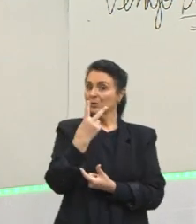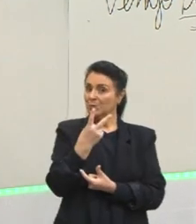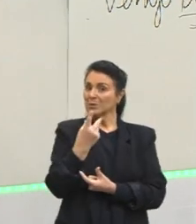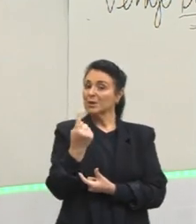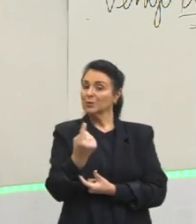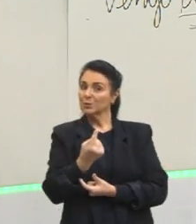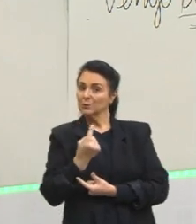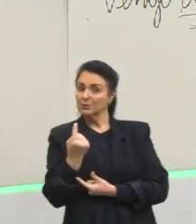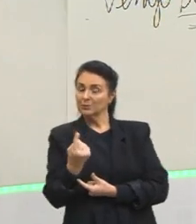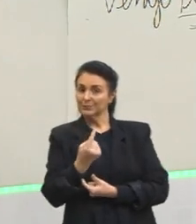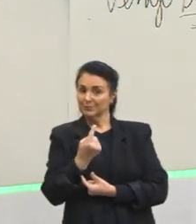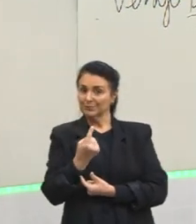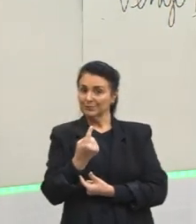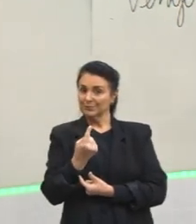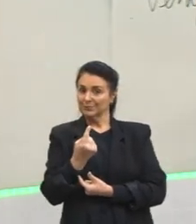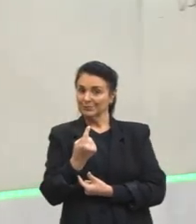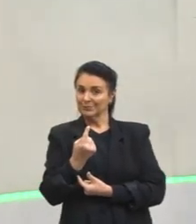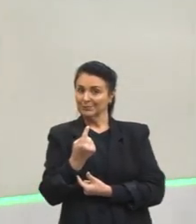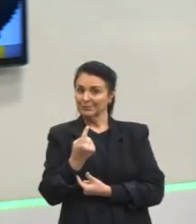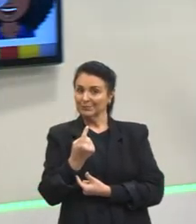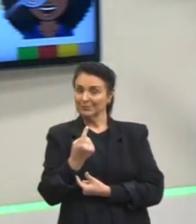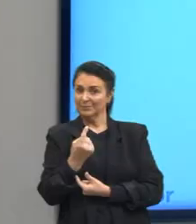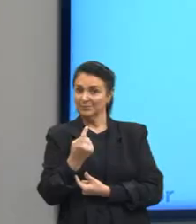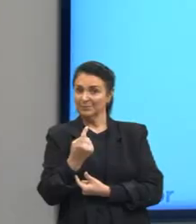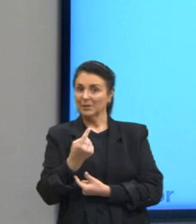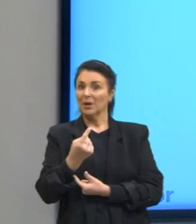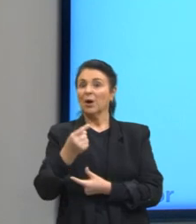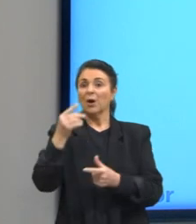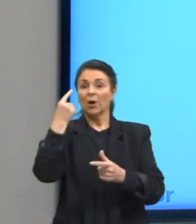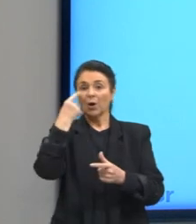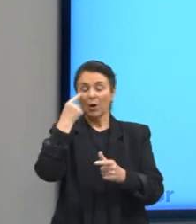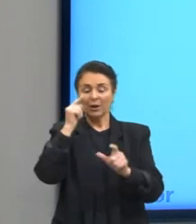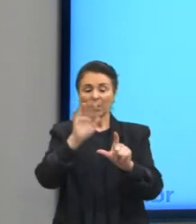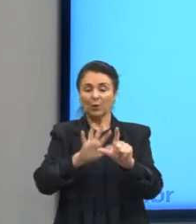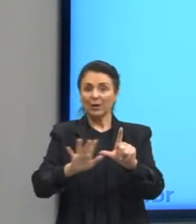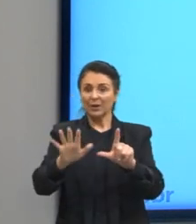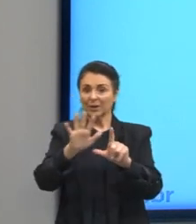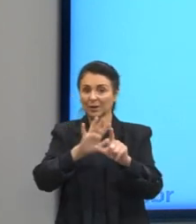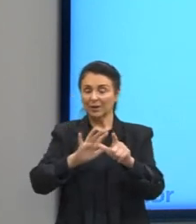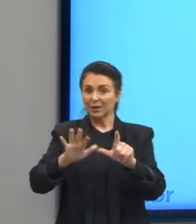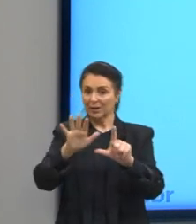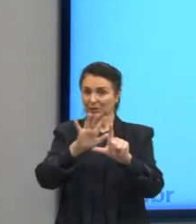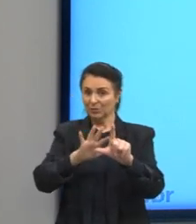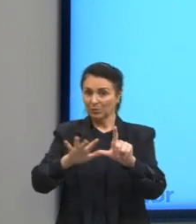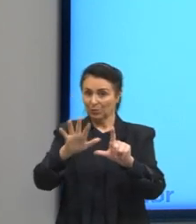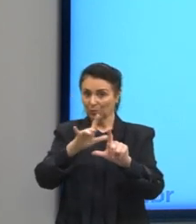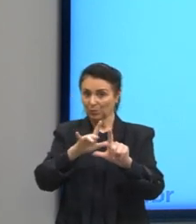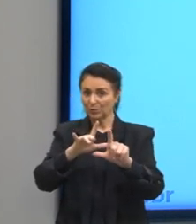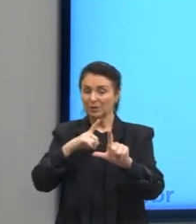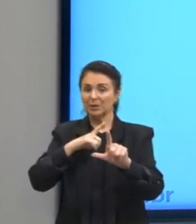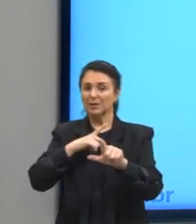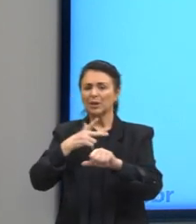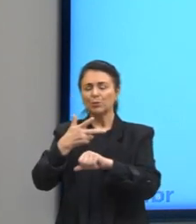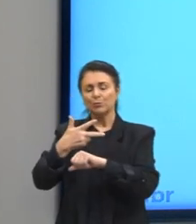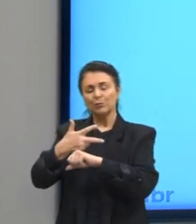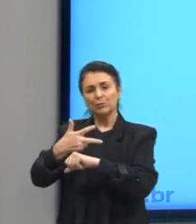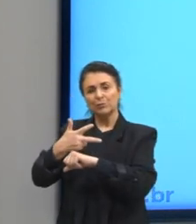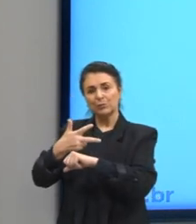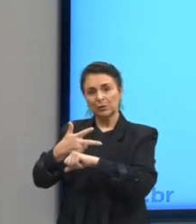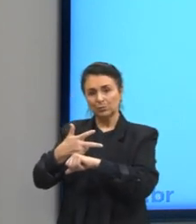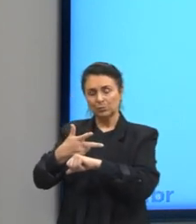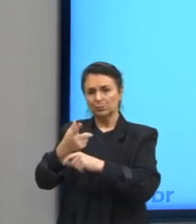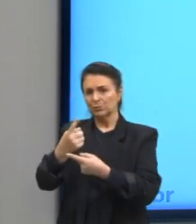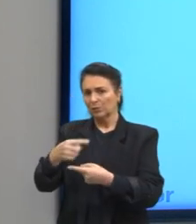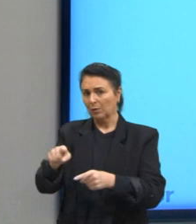dele e ali aqui é um QR Code que com duas vocês vão vídeo a música para